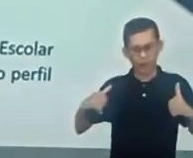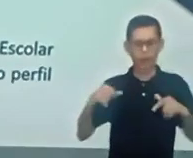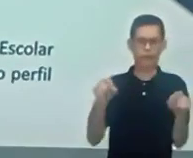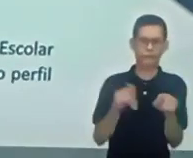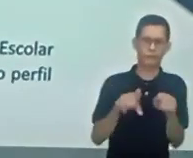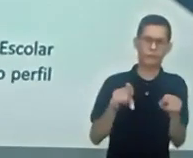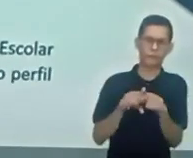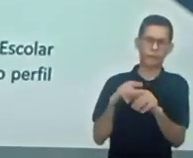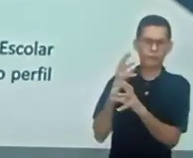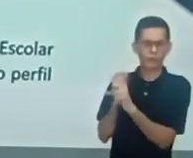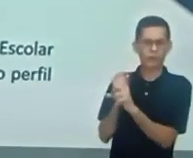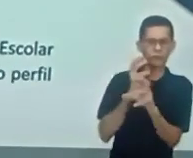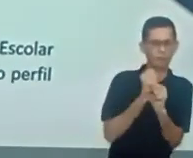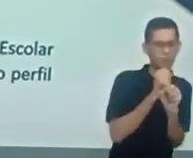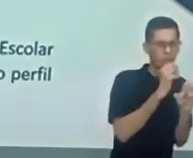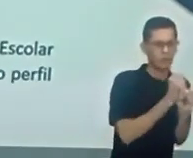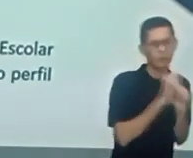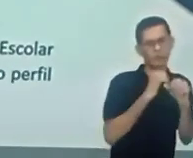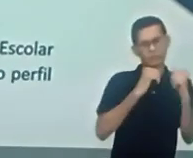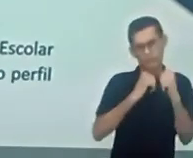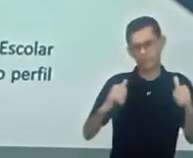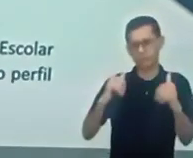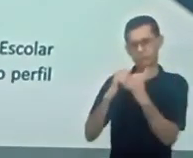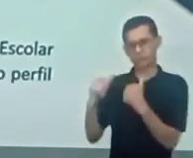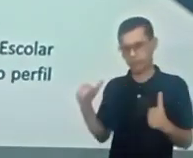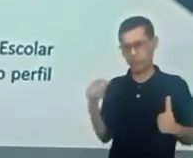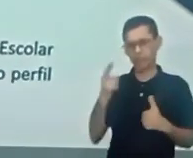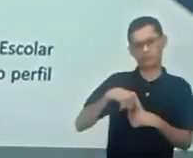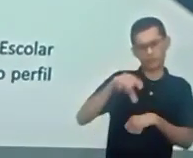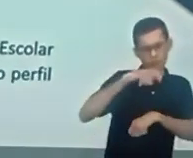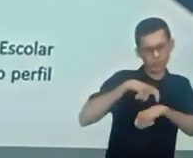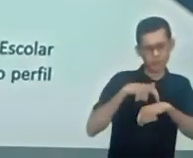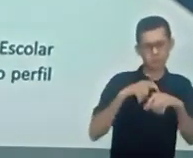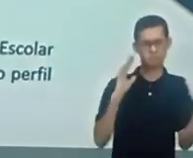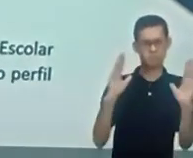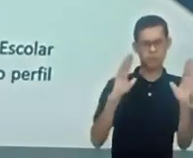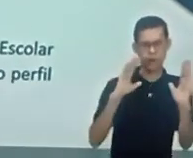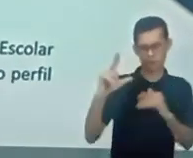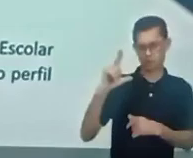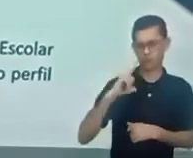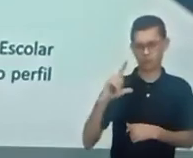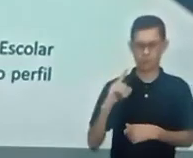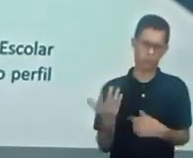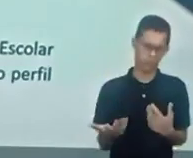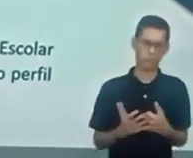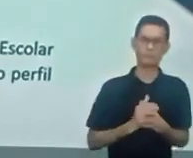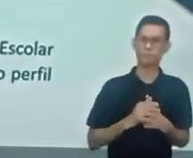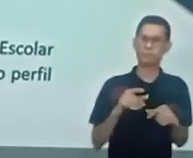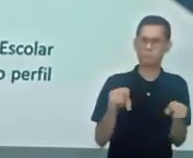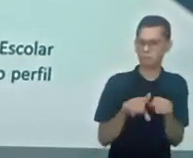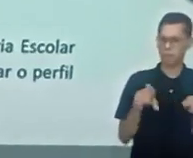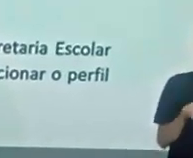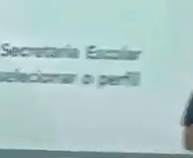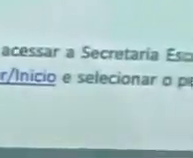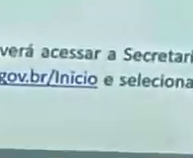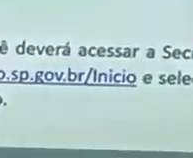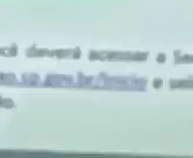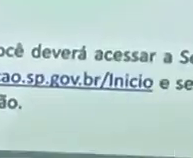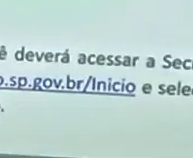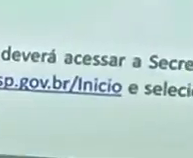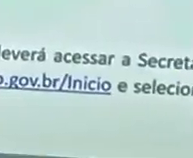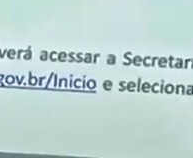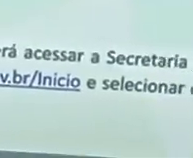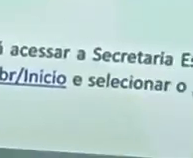vocês devem fazer no sistema dentro do prazo. Se uma está correta e outra contém inconsistências, vocês